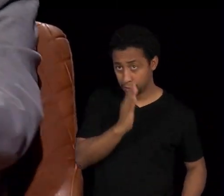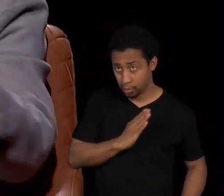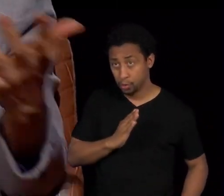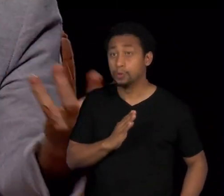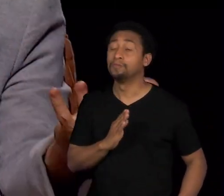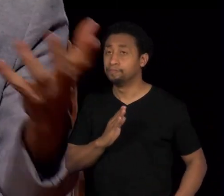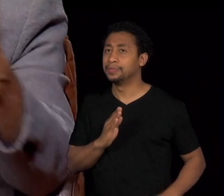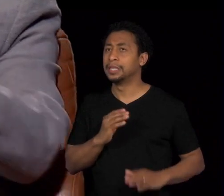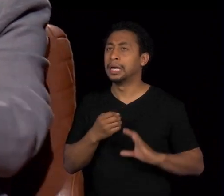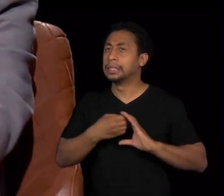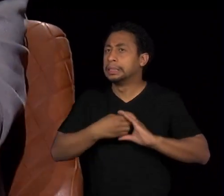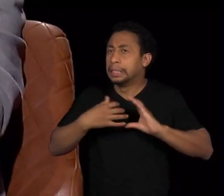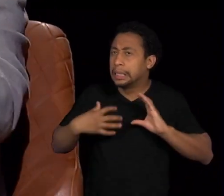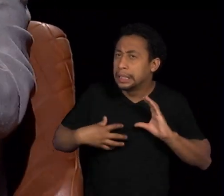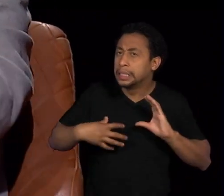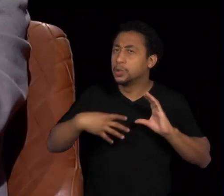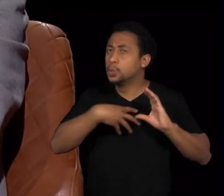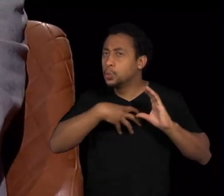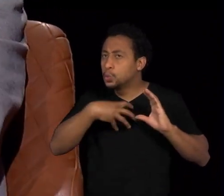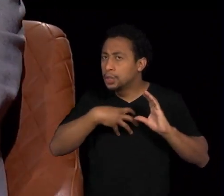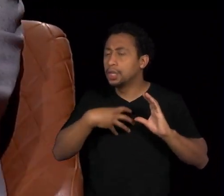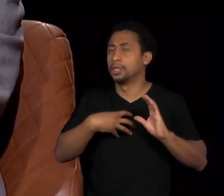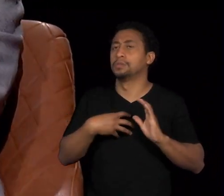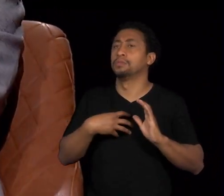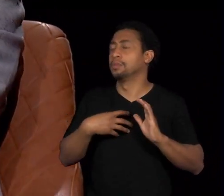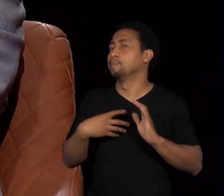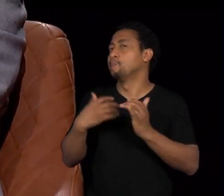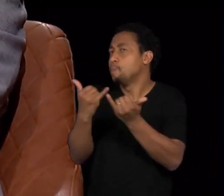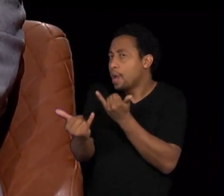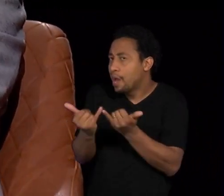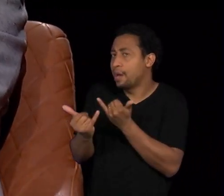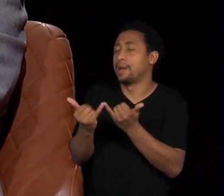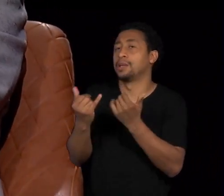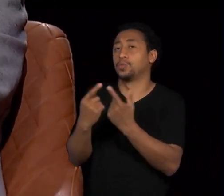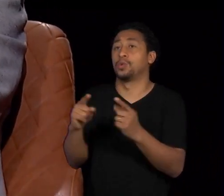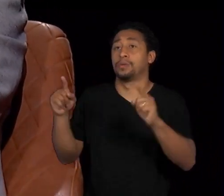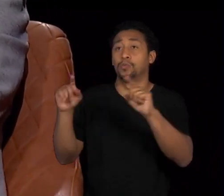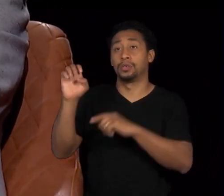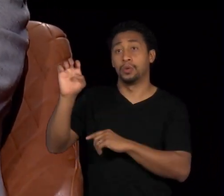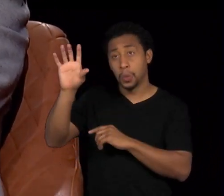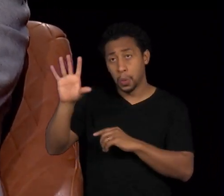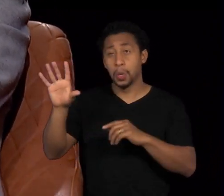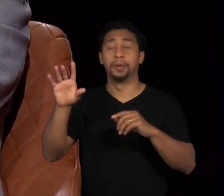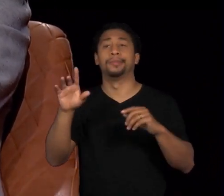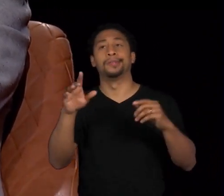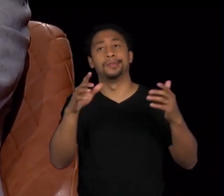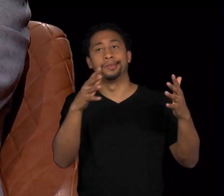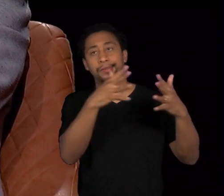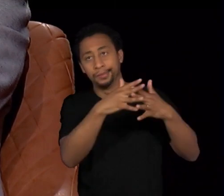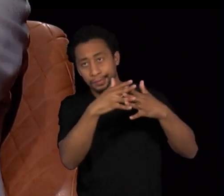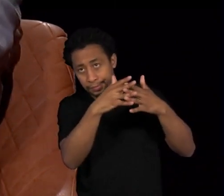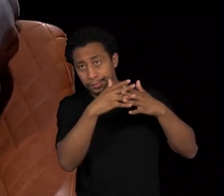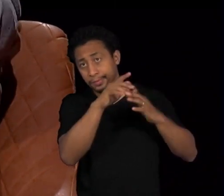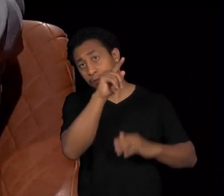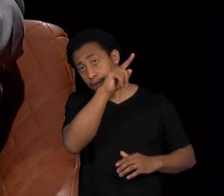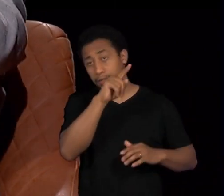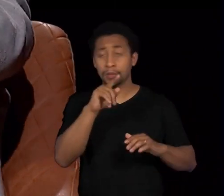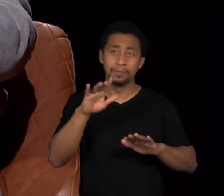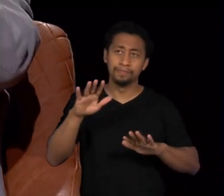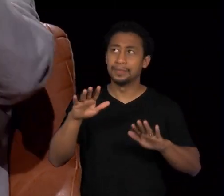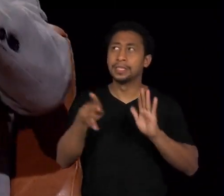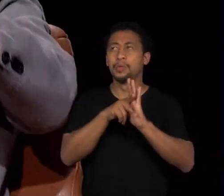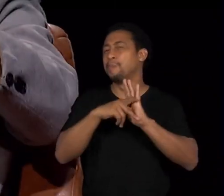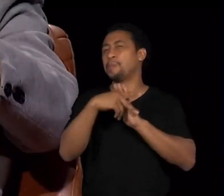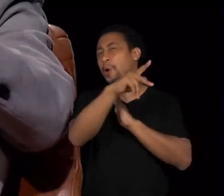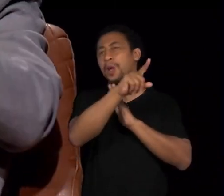se diferencia da música por exemplo da música europeia da música americana não é eh não a música americana